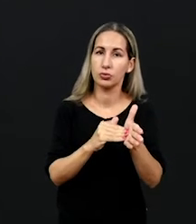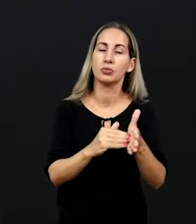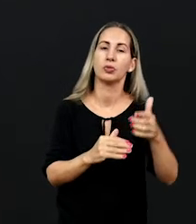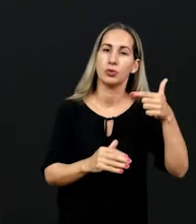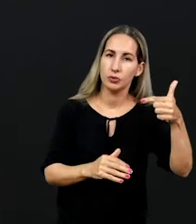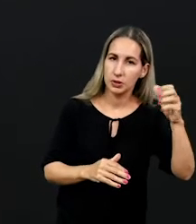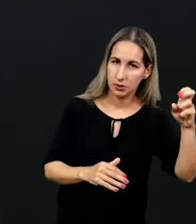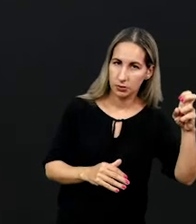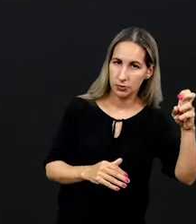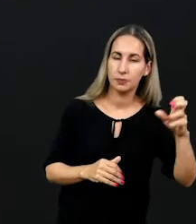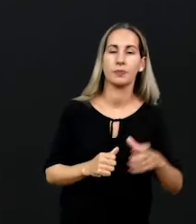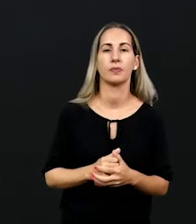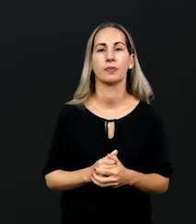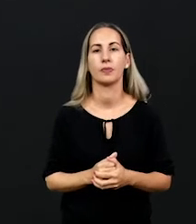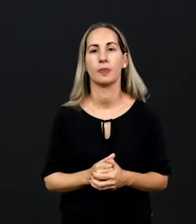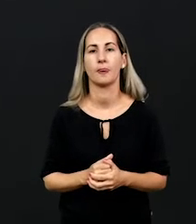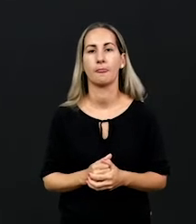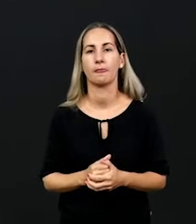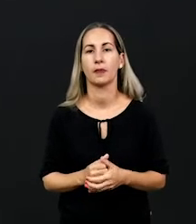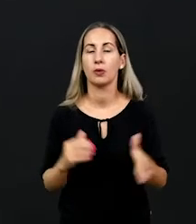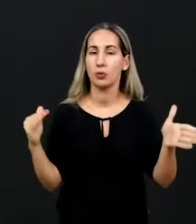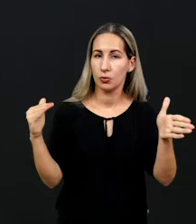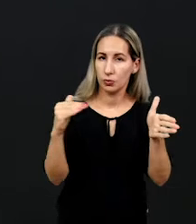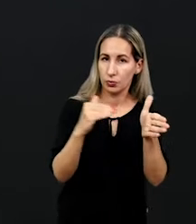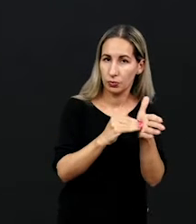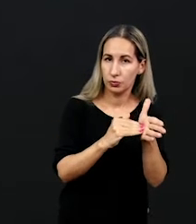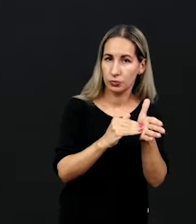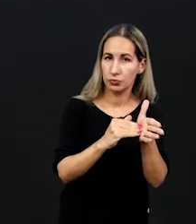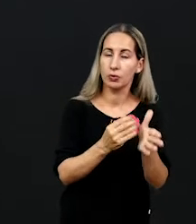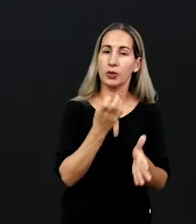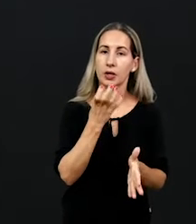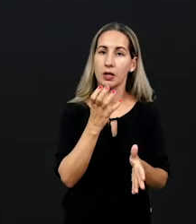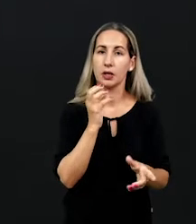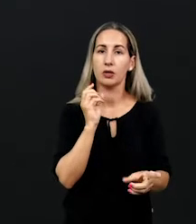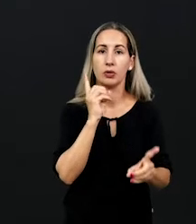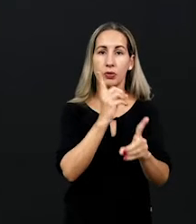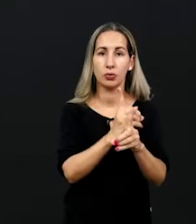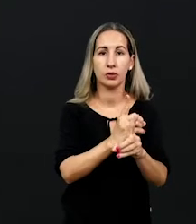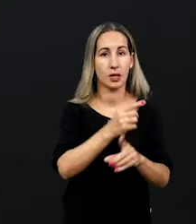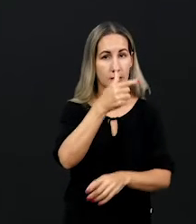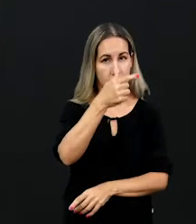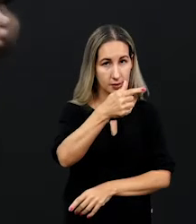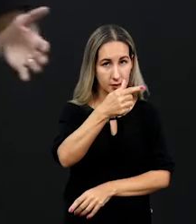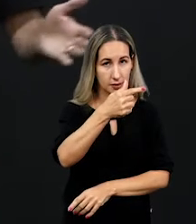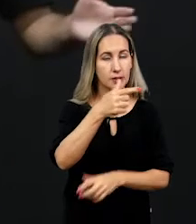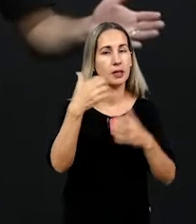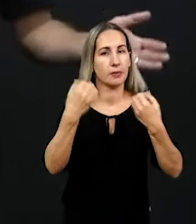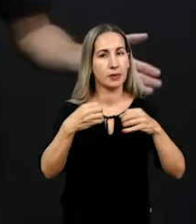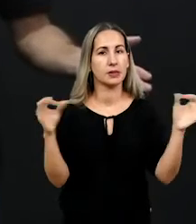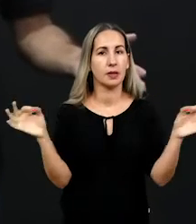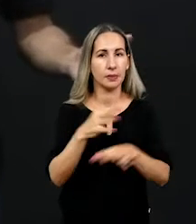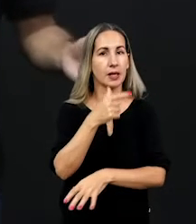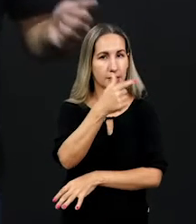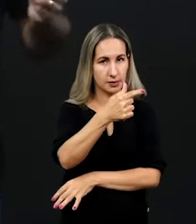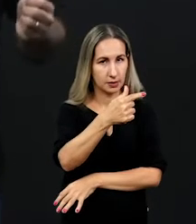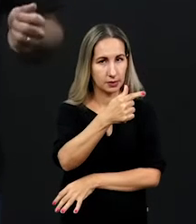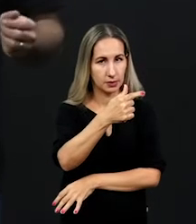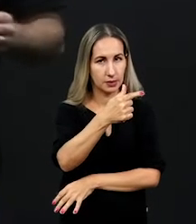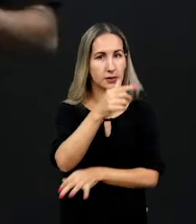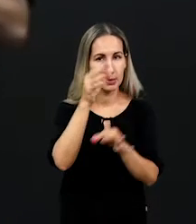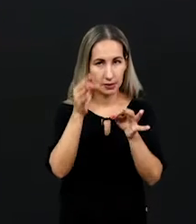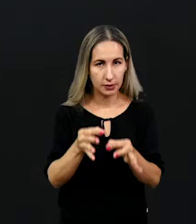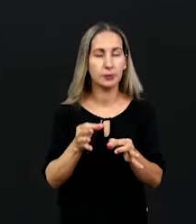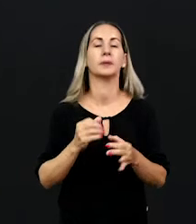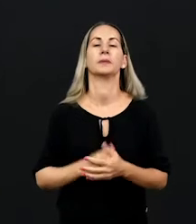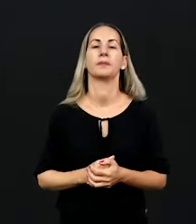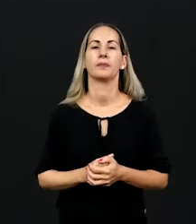ser o 25. E como nesse último aqui eu quero achar os divisores de 7, ele tem que acabar em 7.